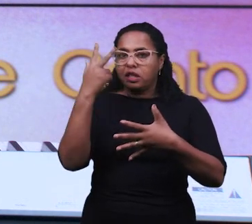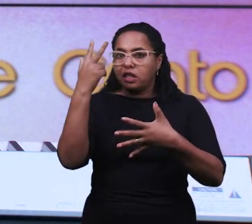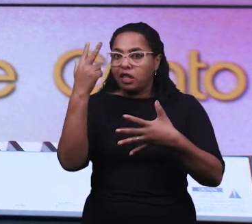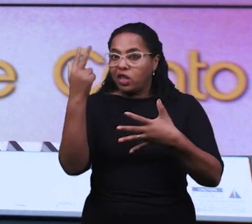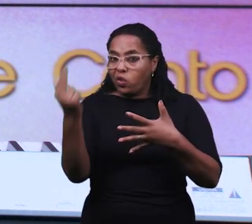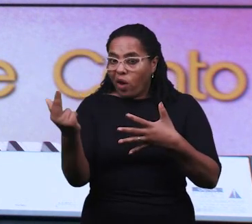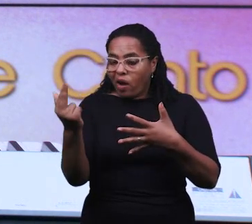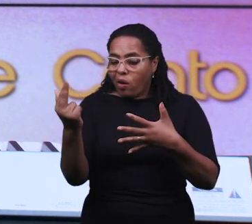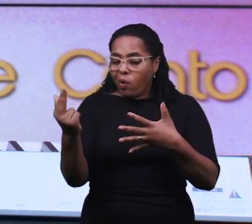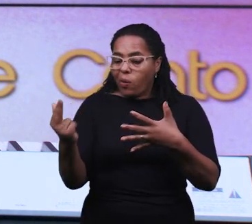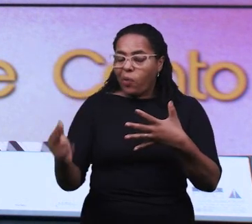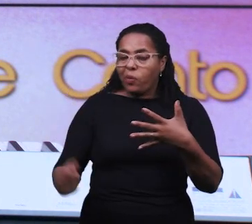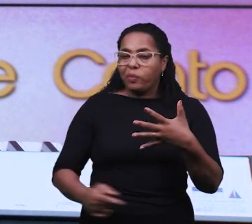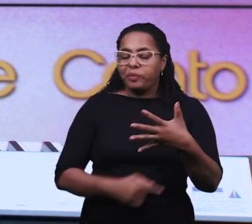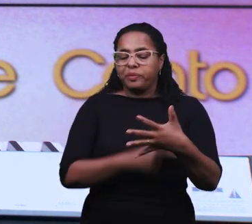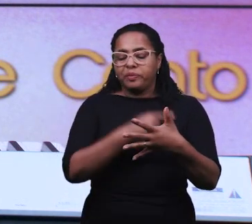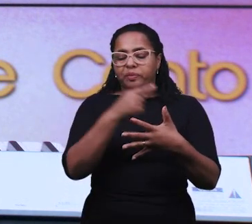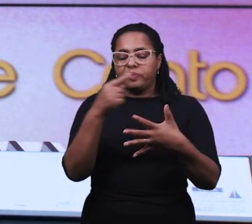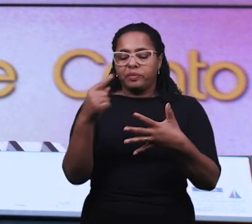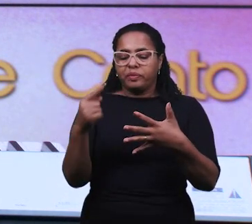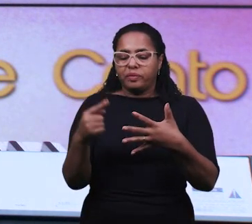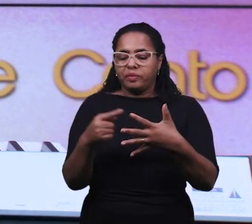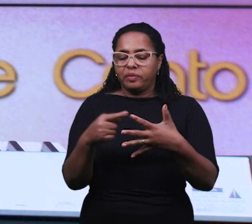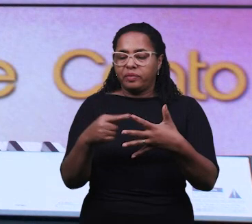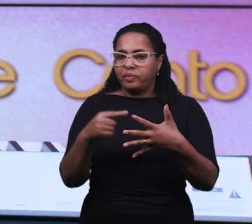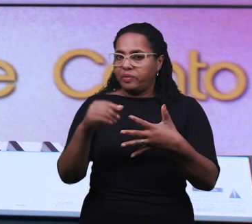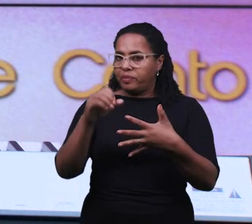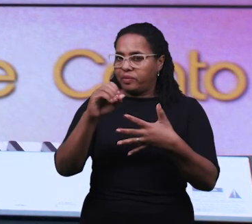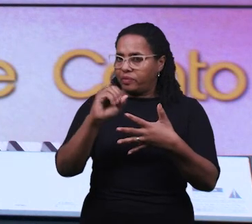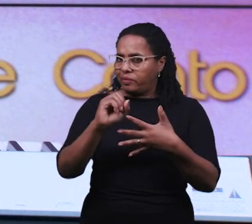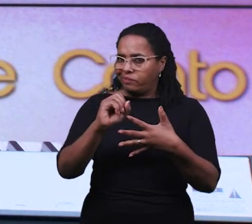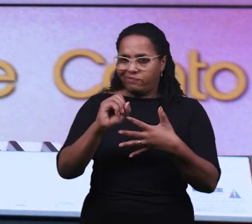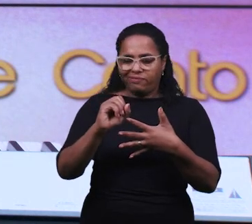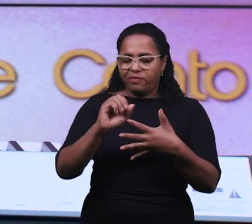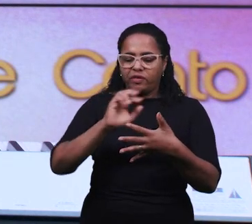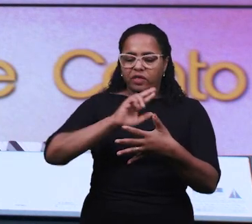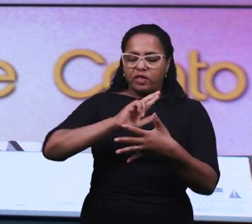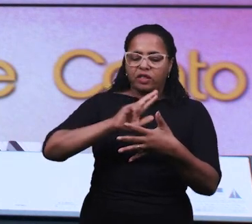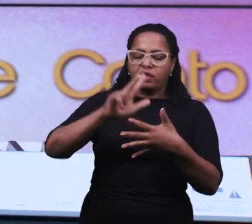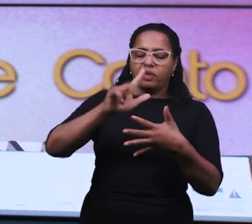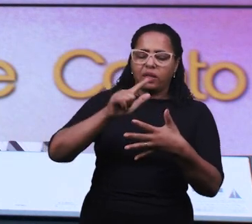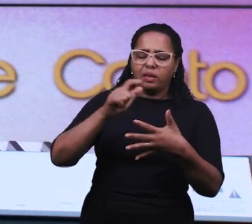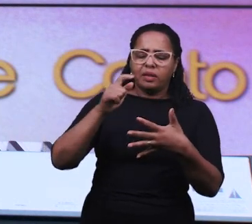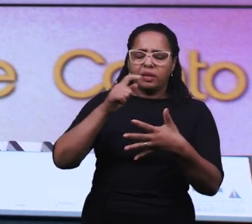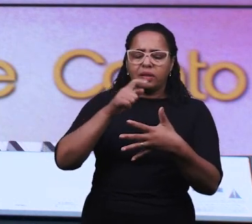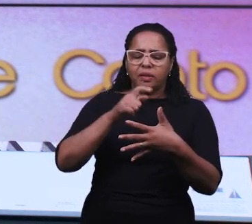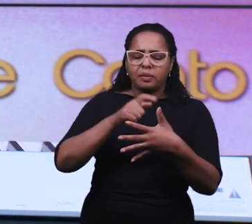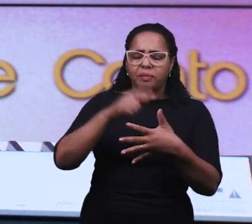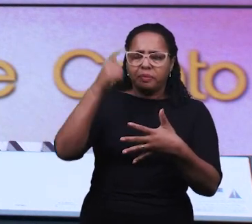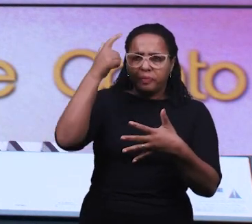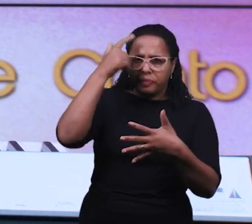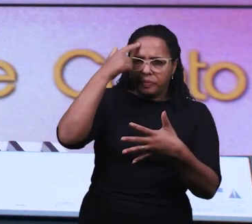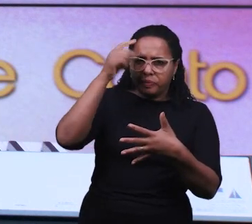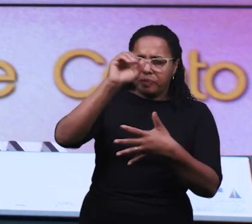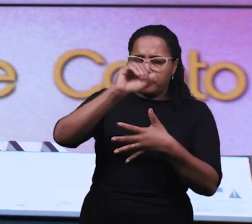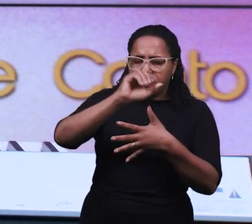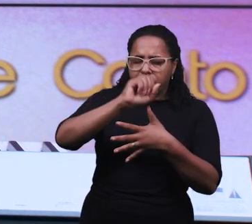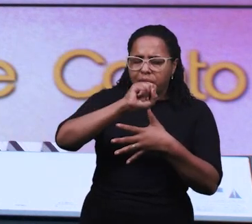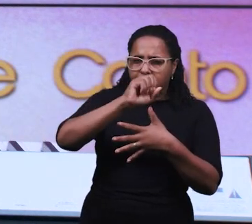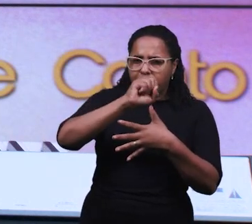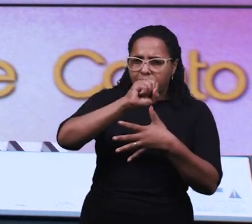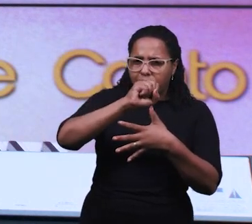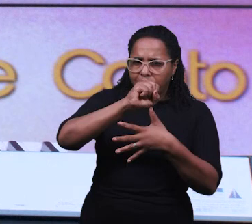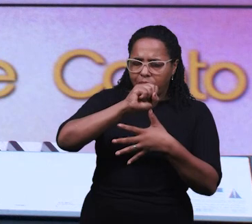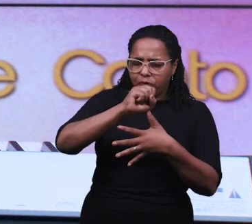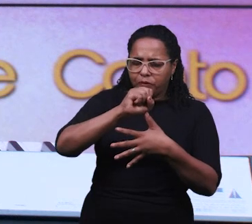mesmo peso que a segunda nota. Então, eu penso nessa primeira nota um pouco